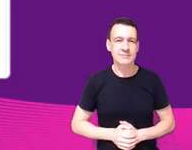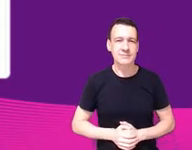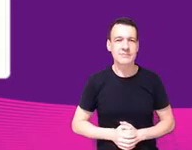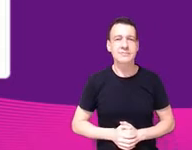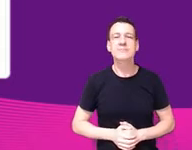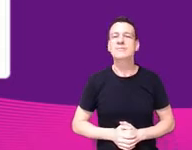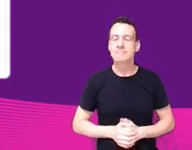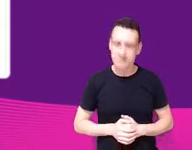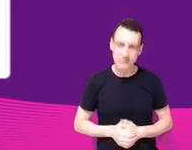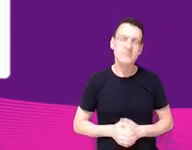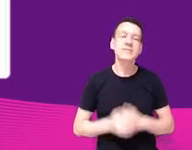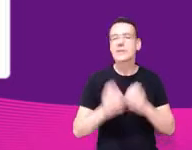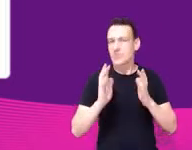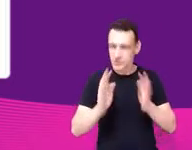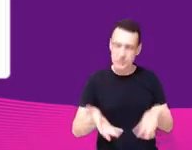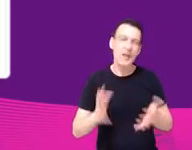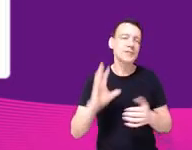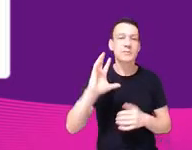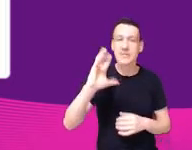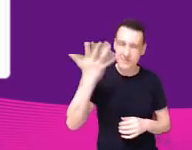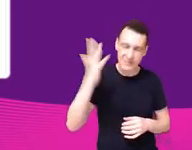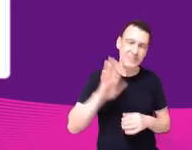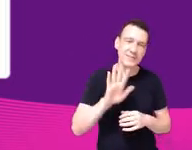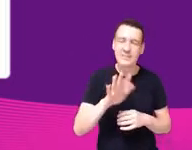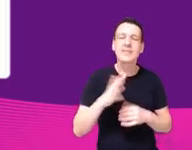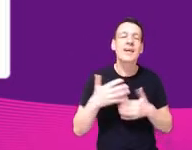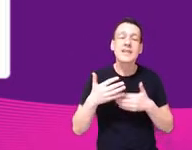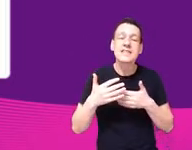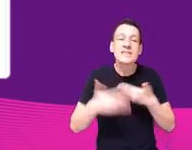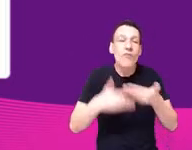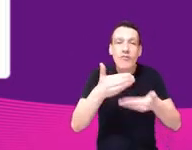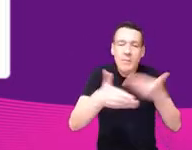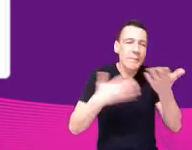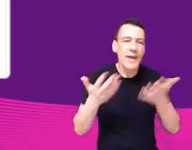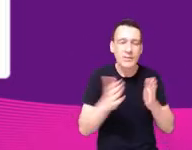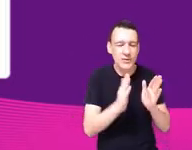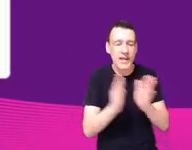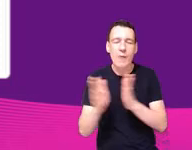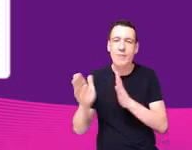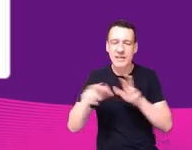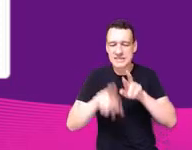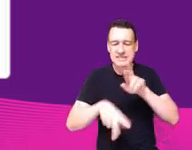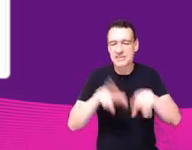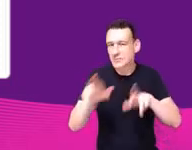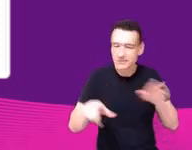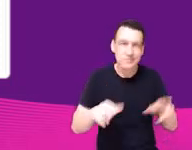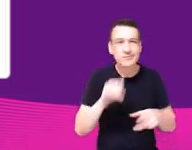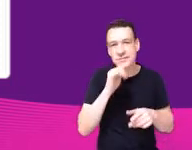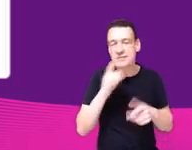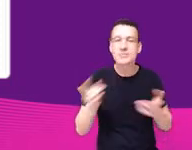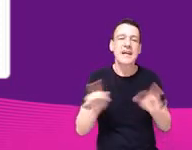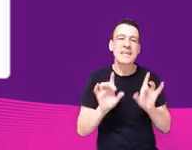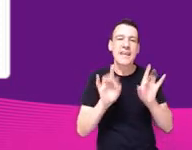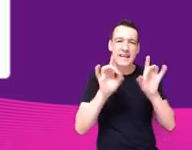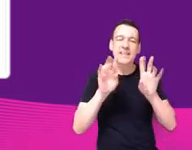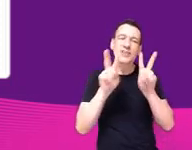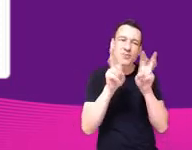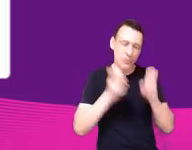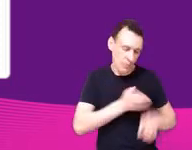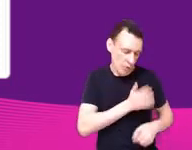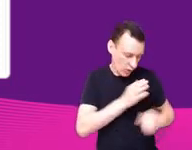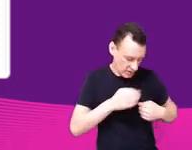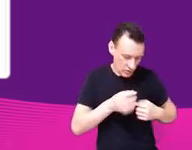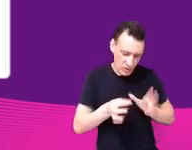Houve etapas cruciais no desenvolvimento dos transplantes, como o desenvolvimento das técnicas de sutura vascular, a descrição